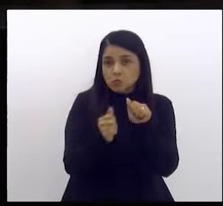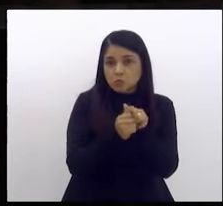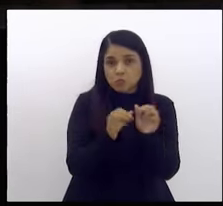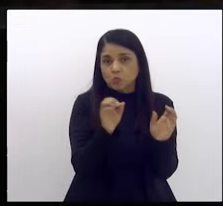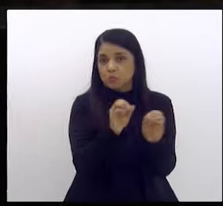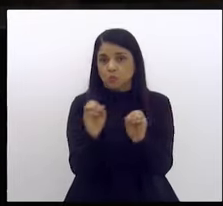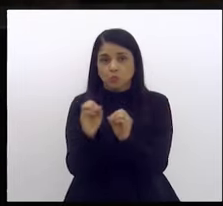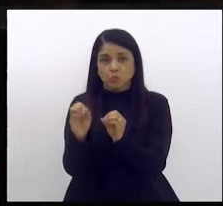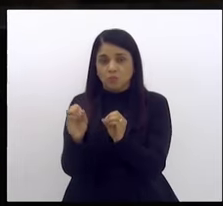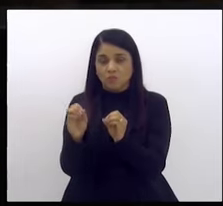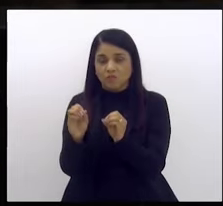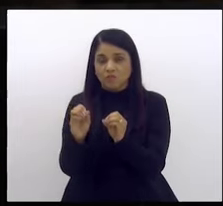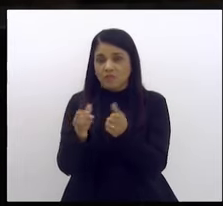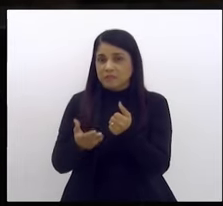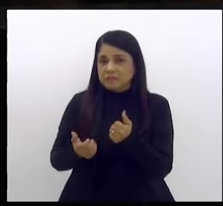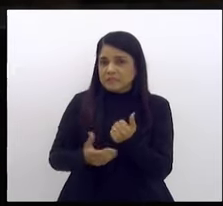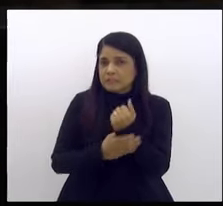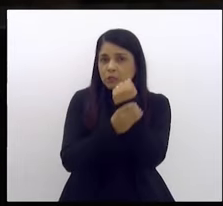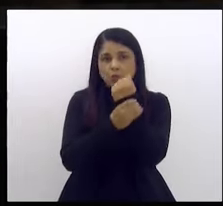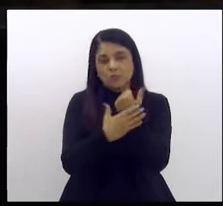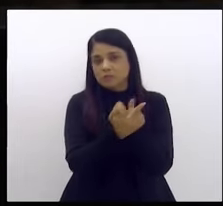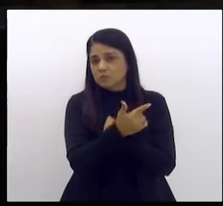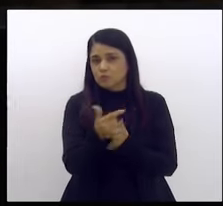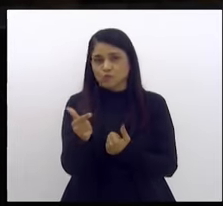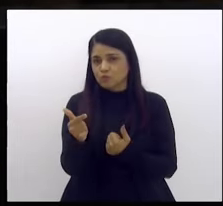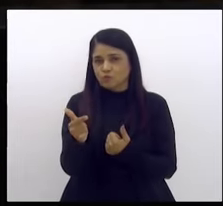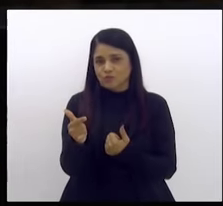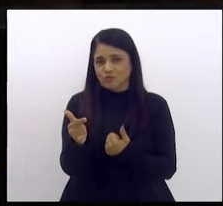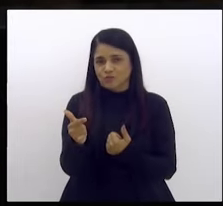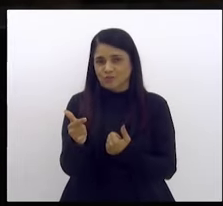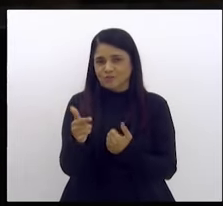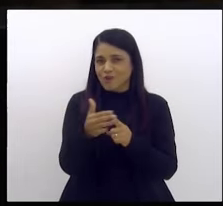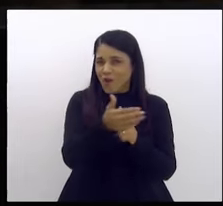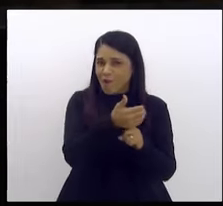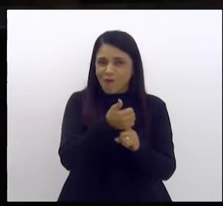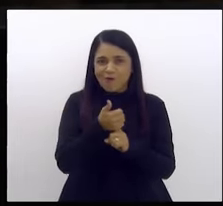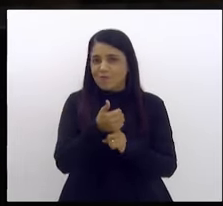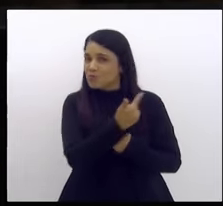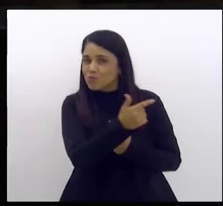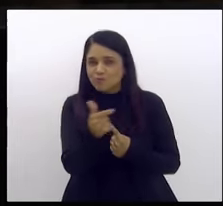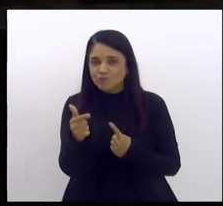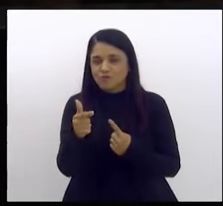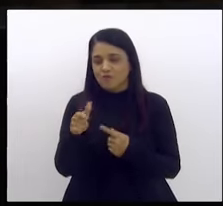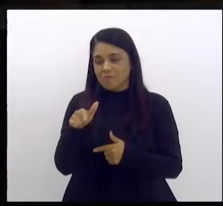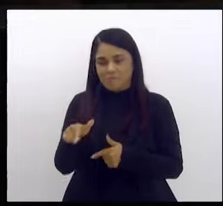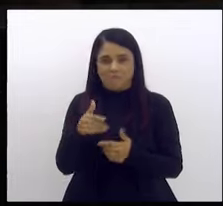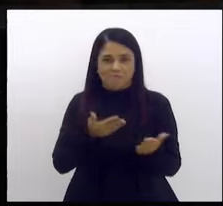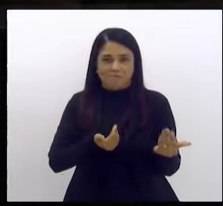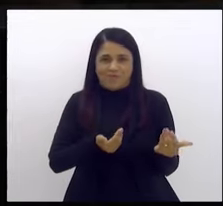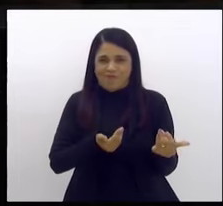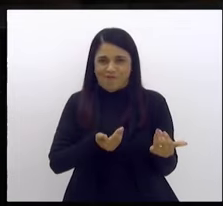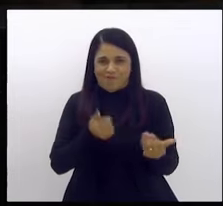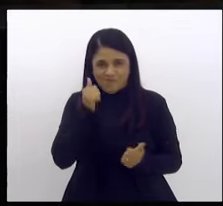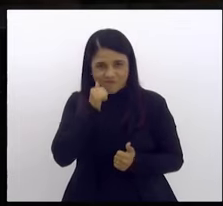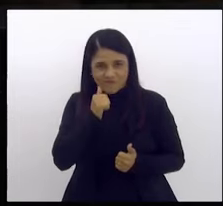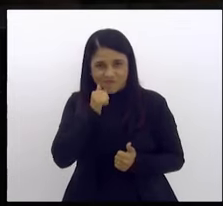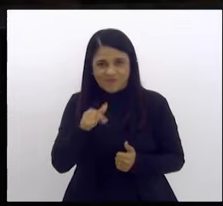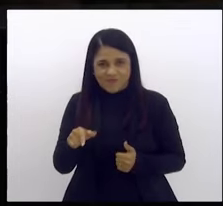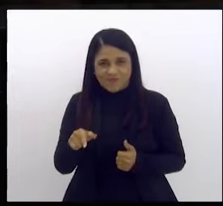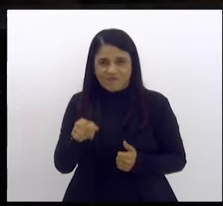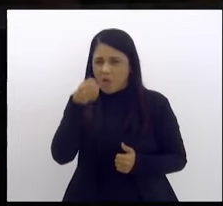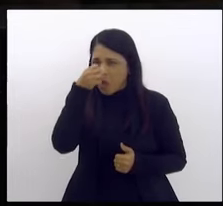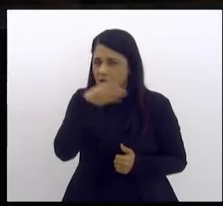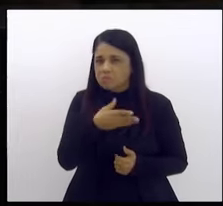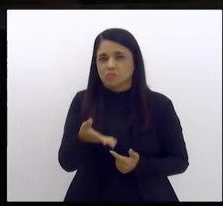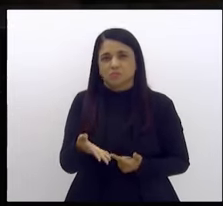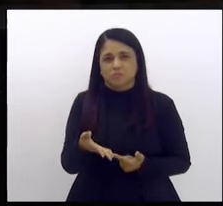assegurar o mínimo de garantia de acolhimento para essa adolescente, foi